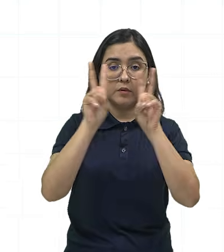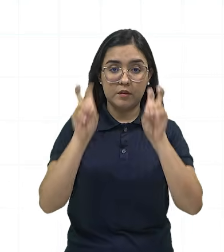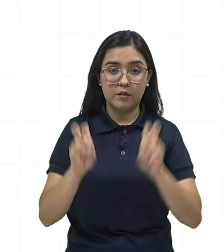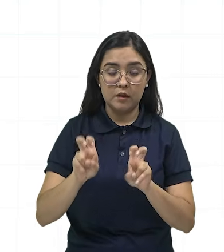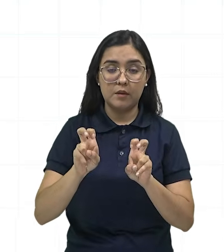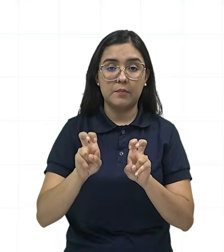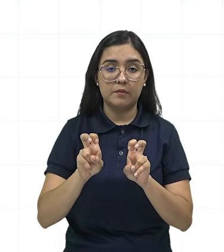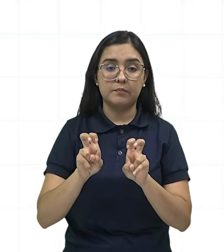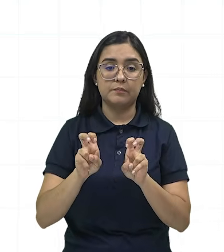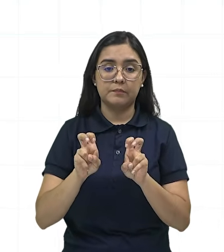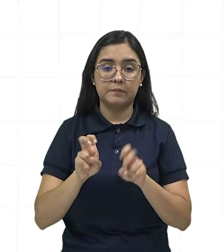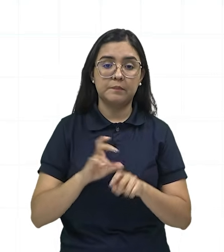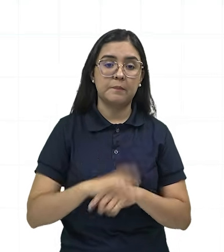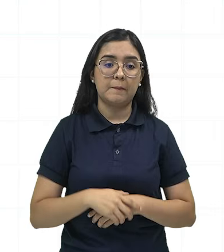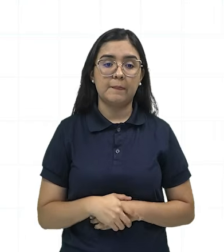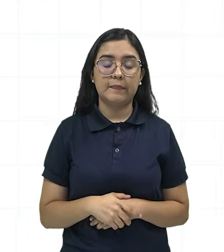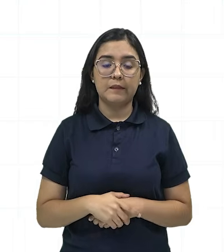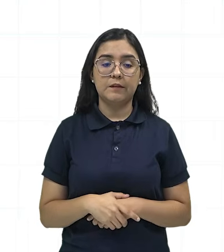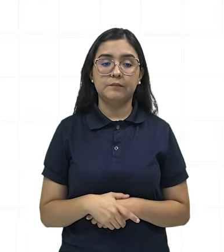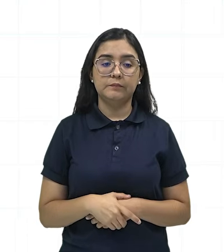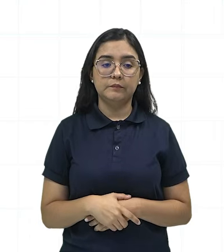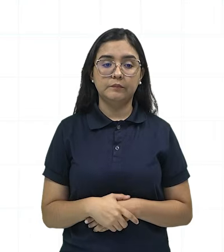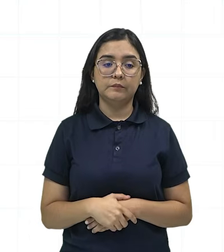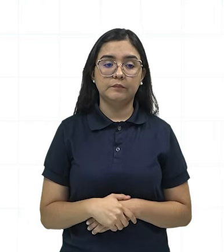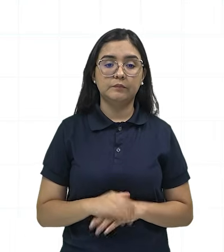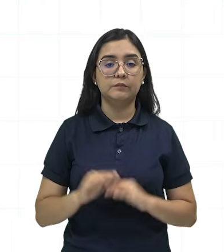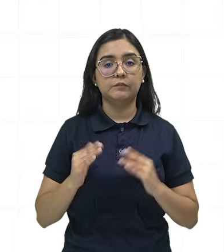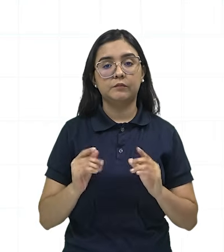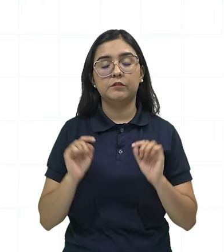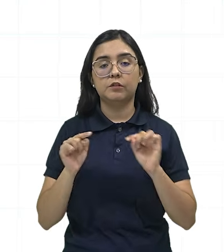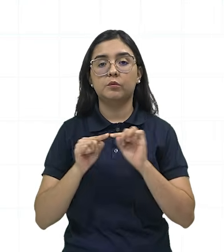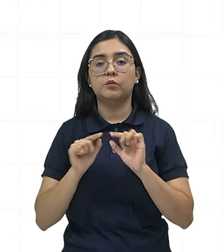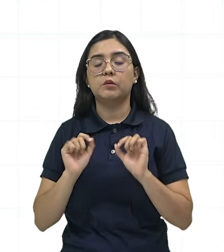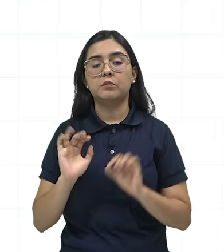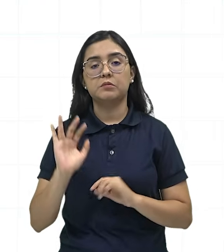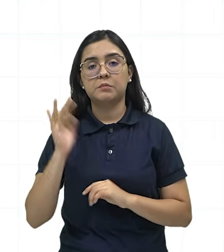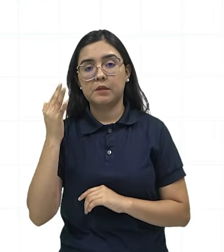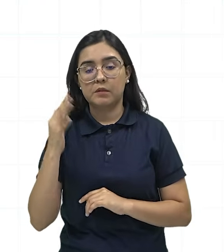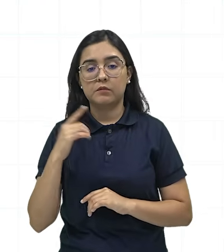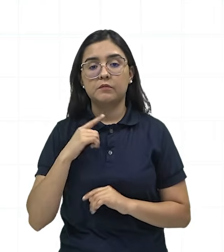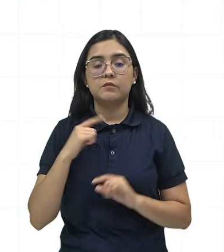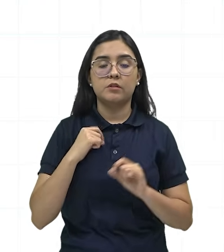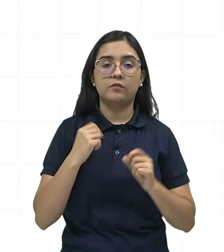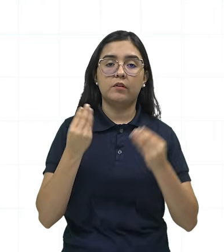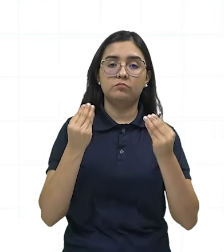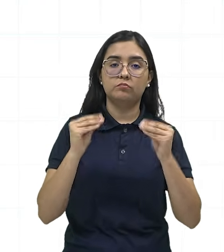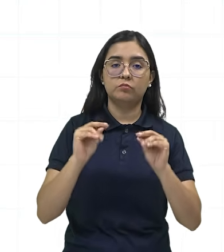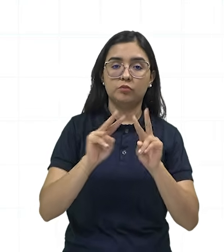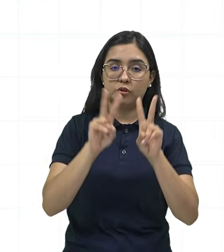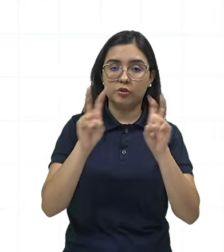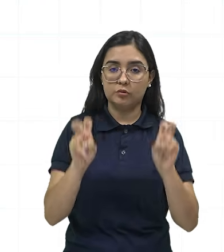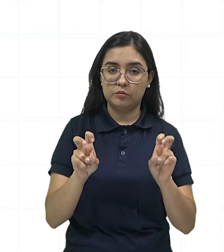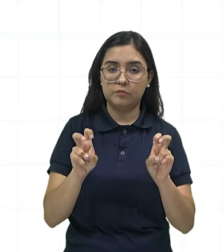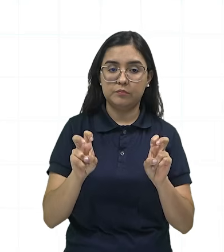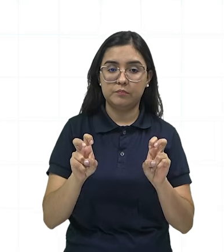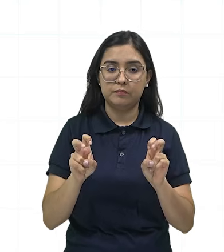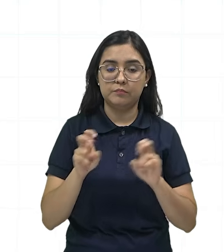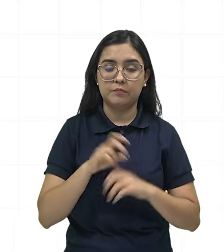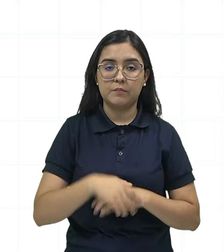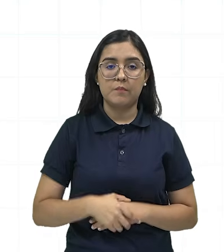seja, de acordo com o acontecimento, você vai colocar o título da notícia,